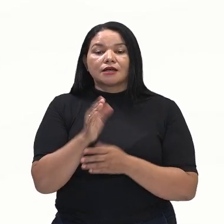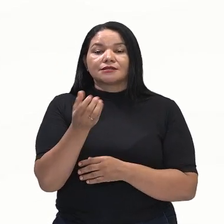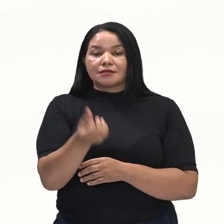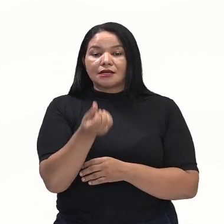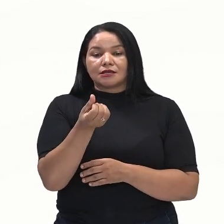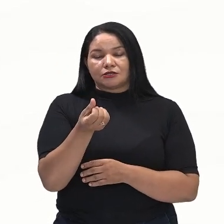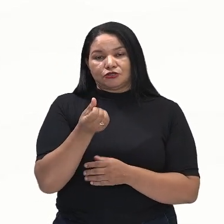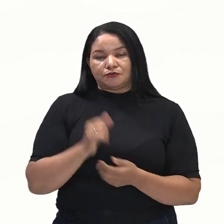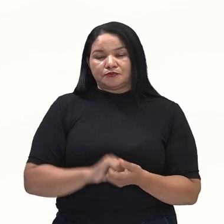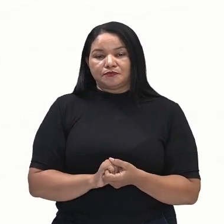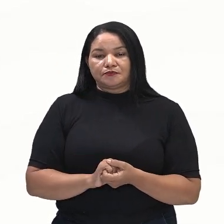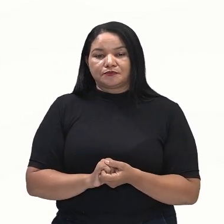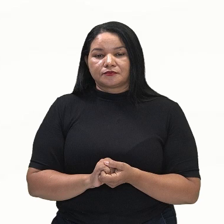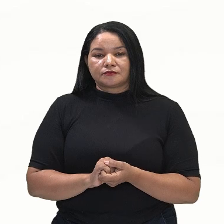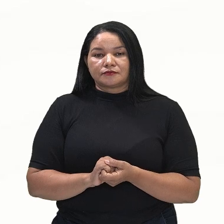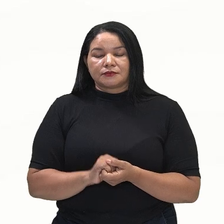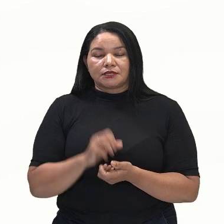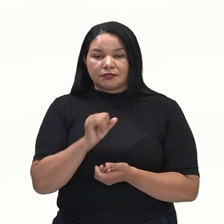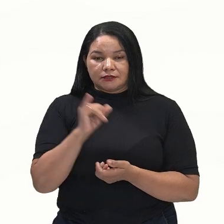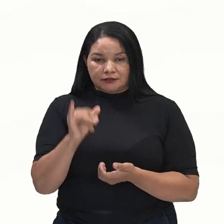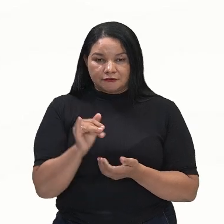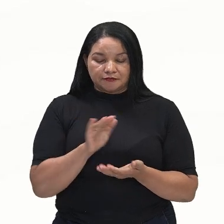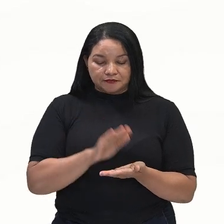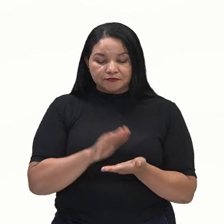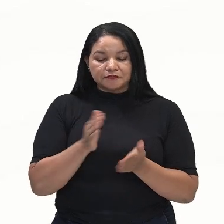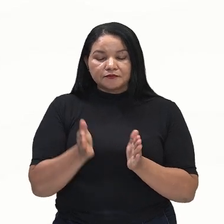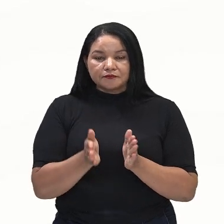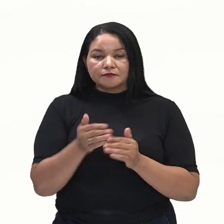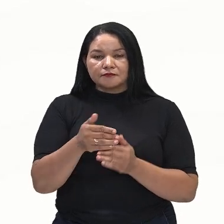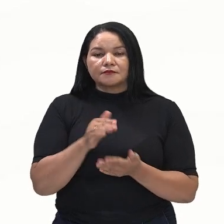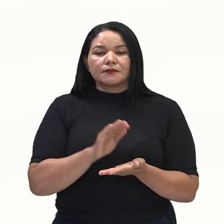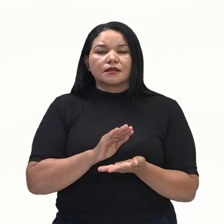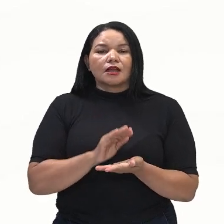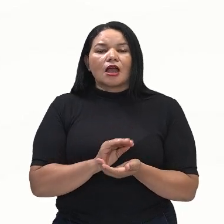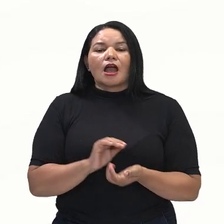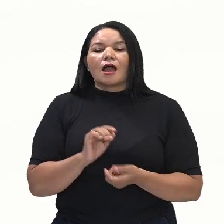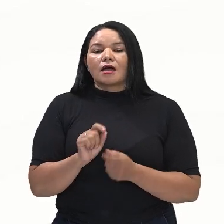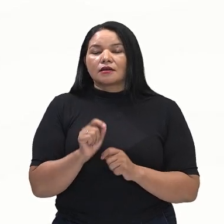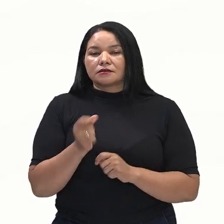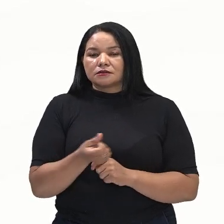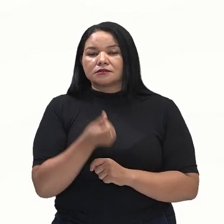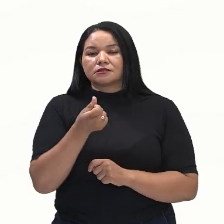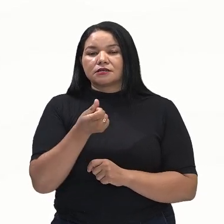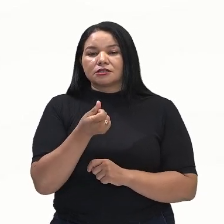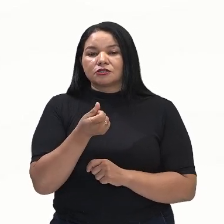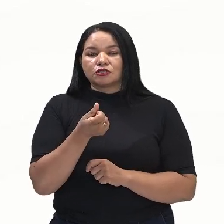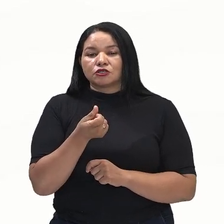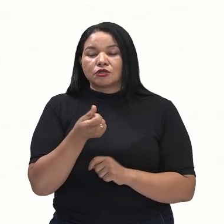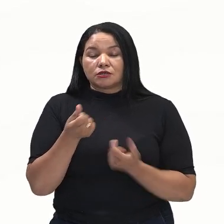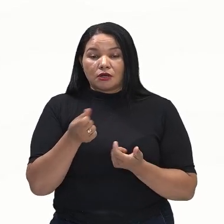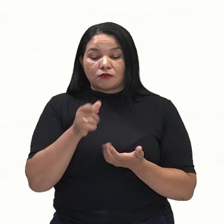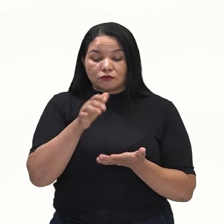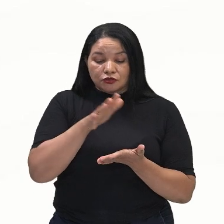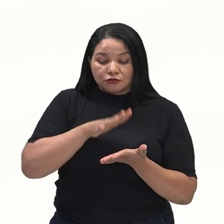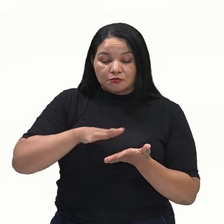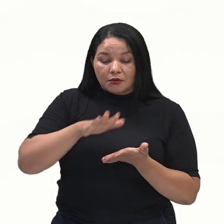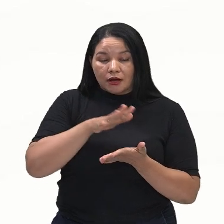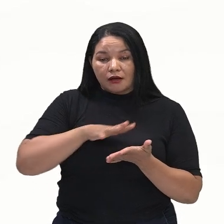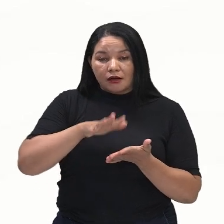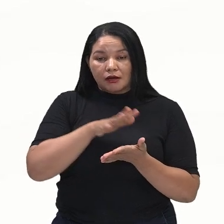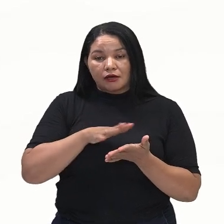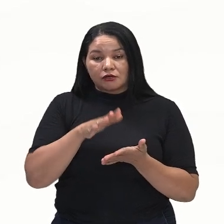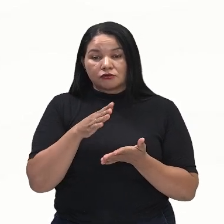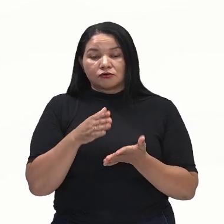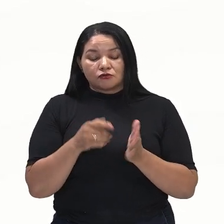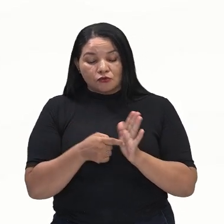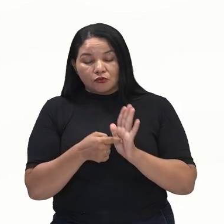que, se é um dado formado por 6 faces, o espaço amostral desse dado são os